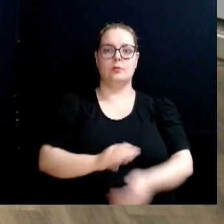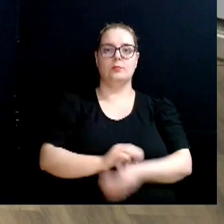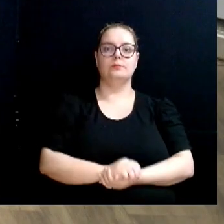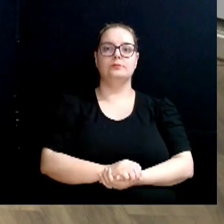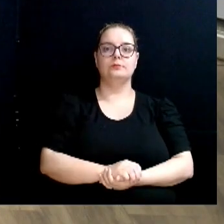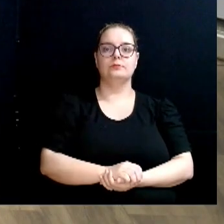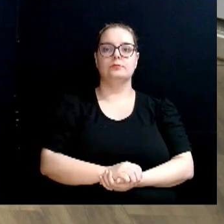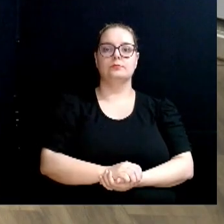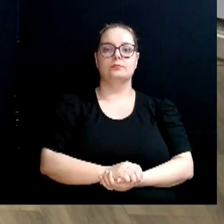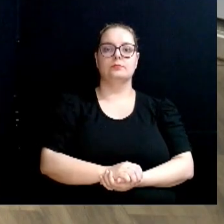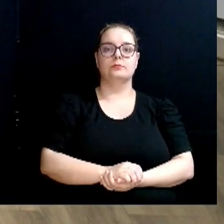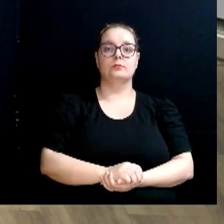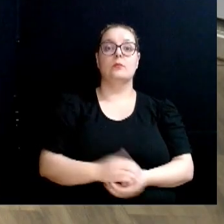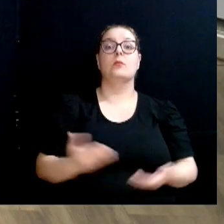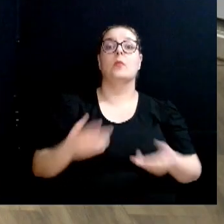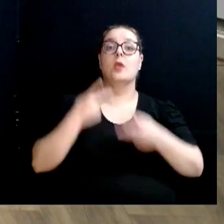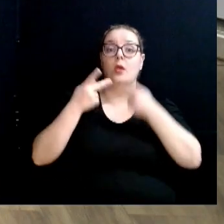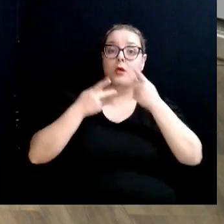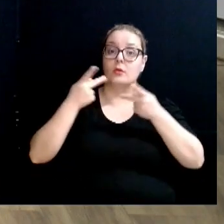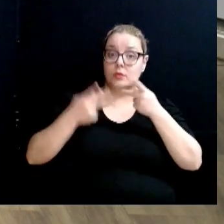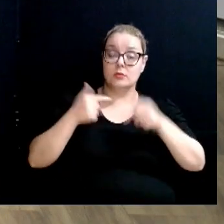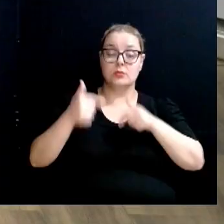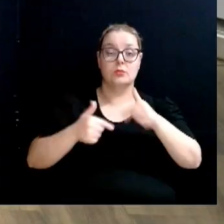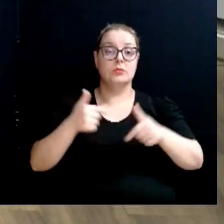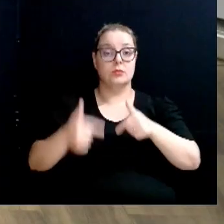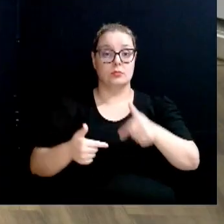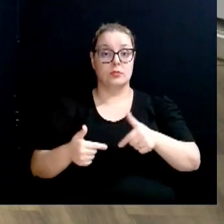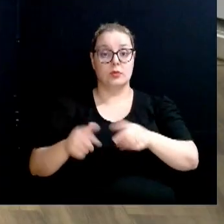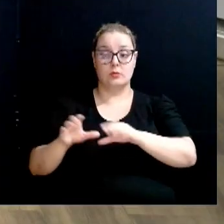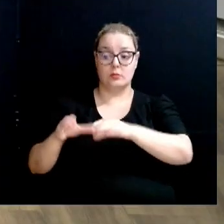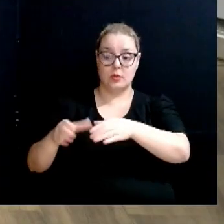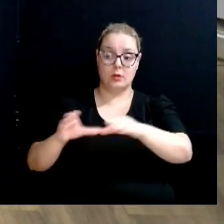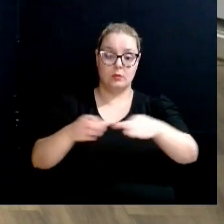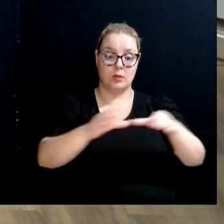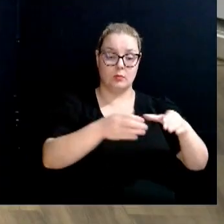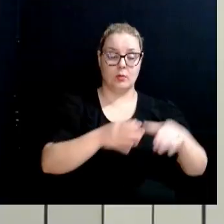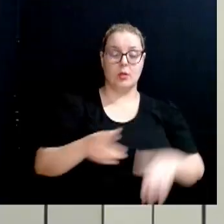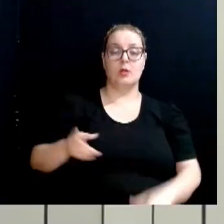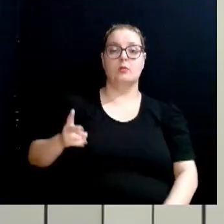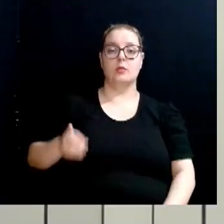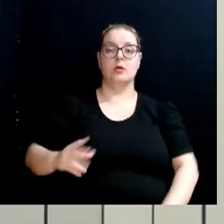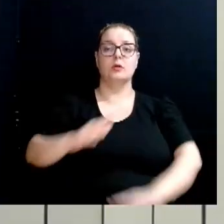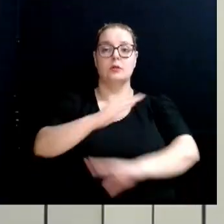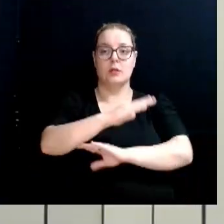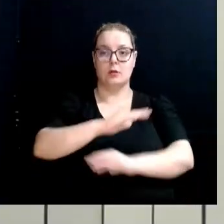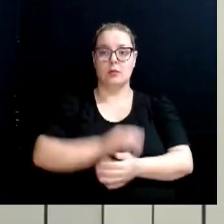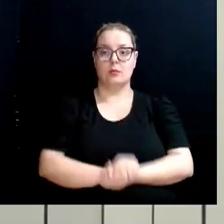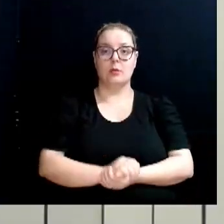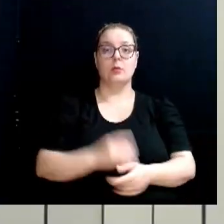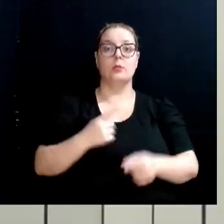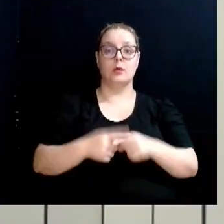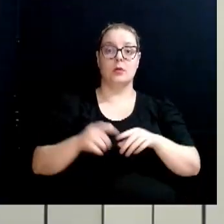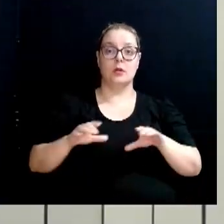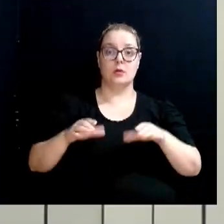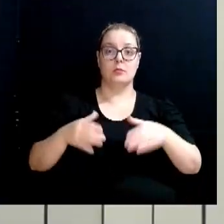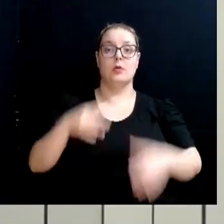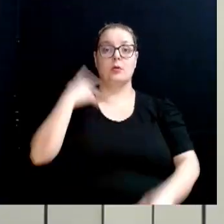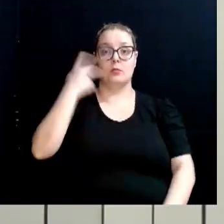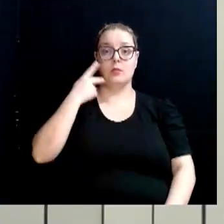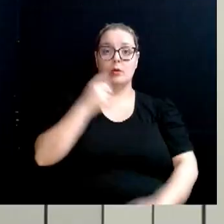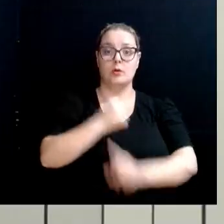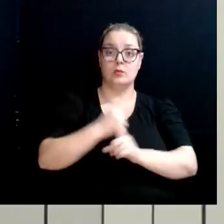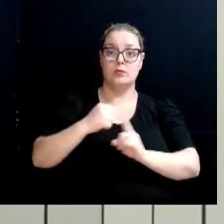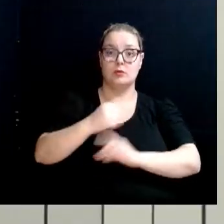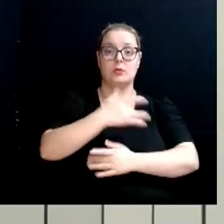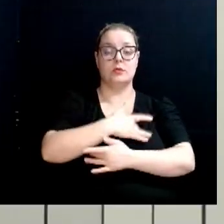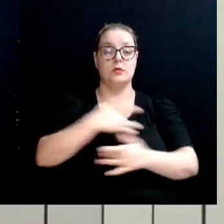Agora a gente vai falar do trabalho das comissões permanentes da Câmara, porque a Comissão de Política Social e Saúde,